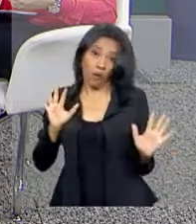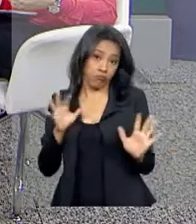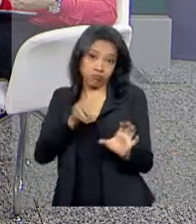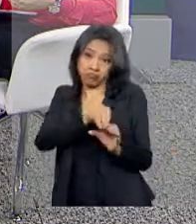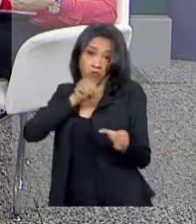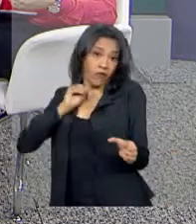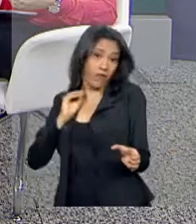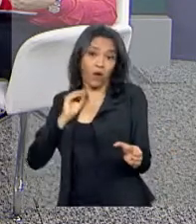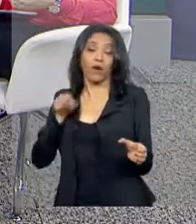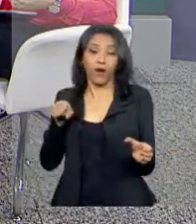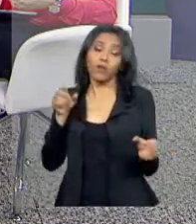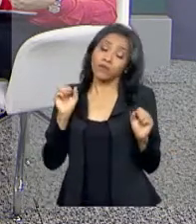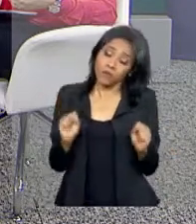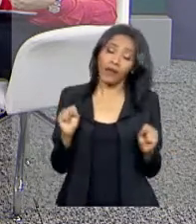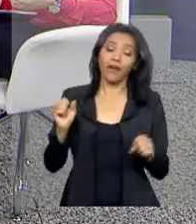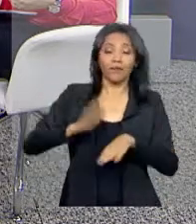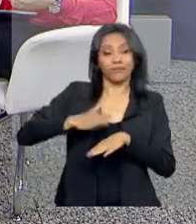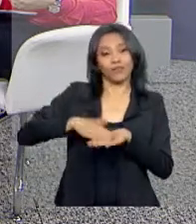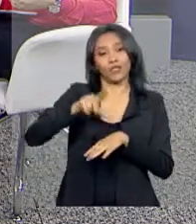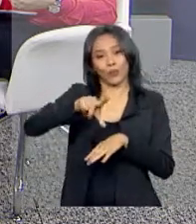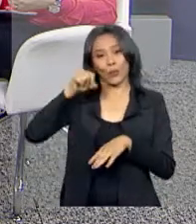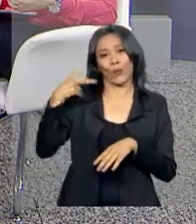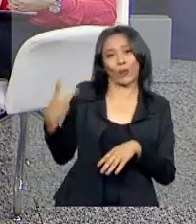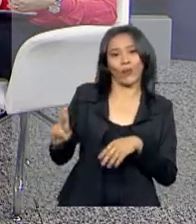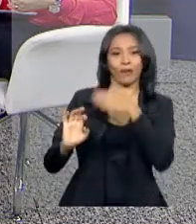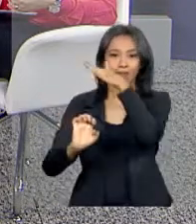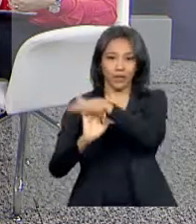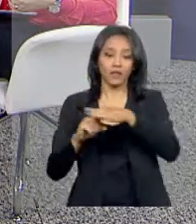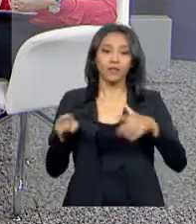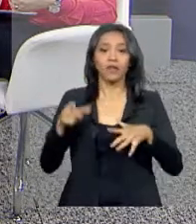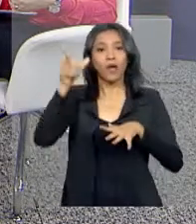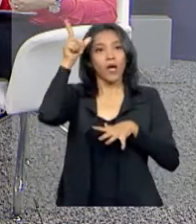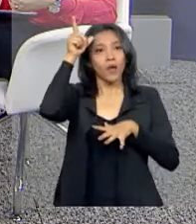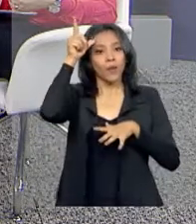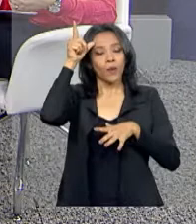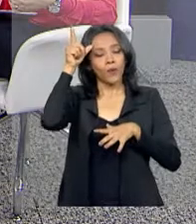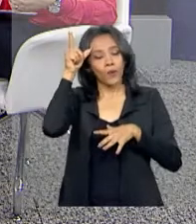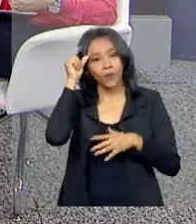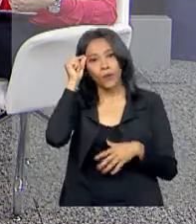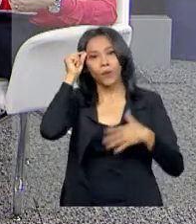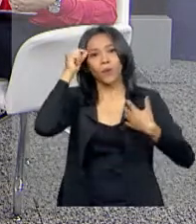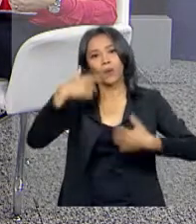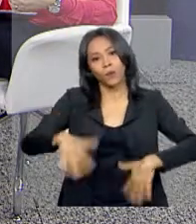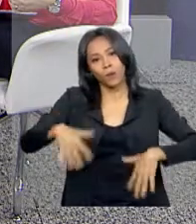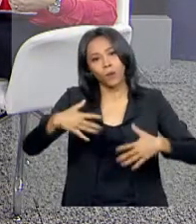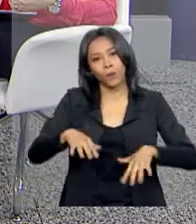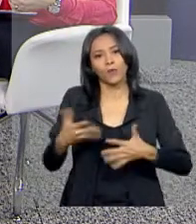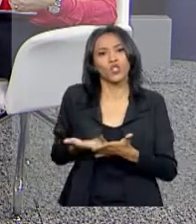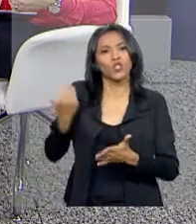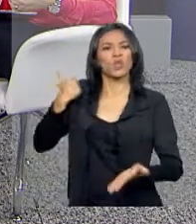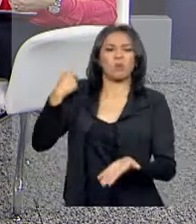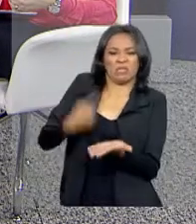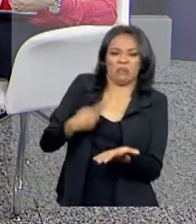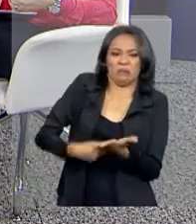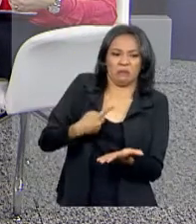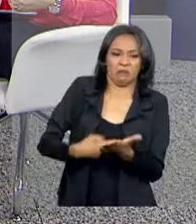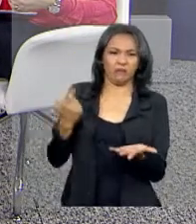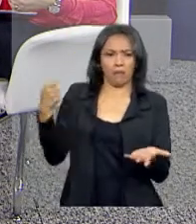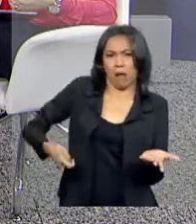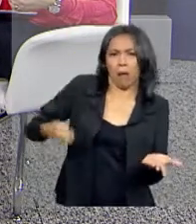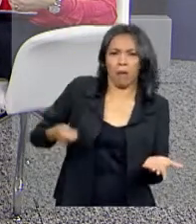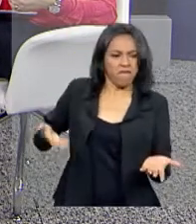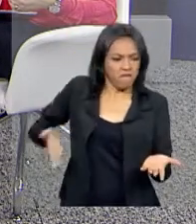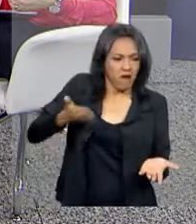ou seja ela tem essa escolha o que também desafogou um pouco essa obrigatoriedade da petrobras de está